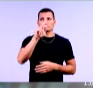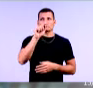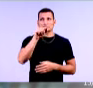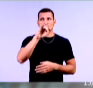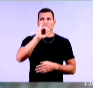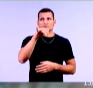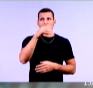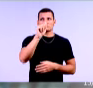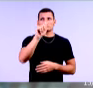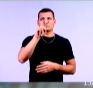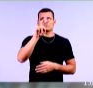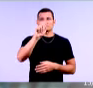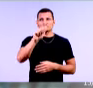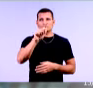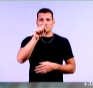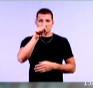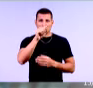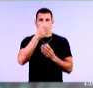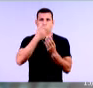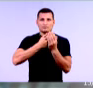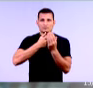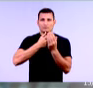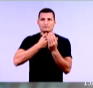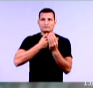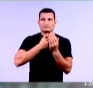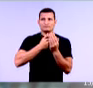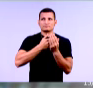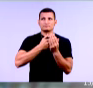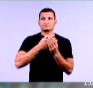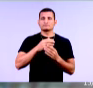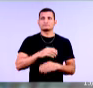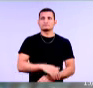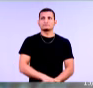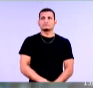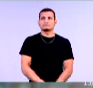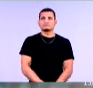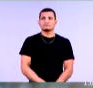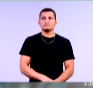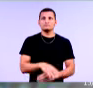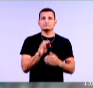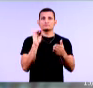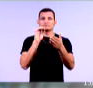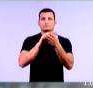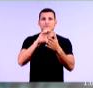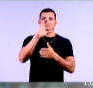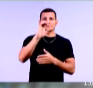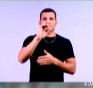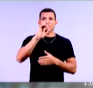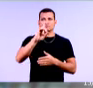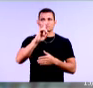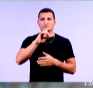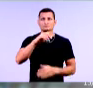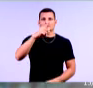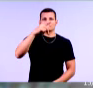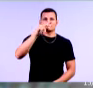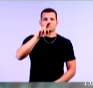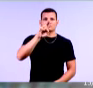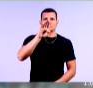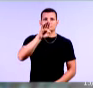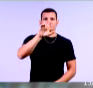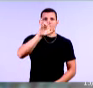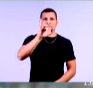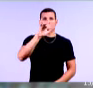Notebook.java. Então vou criar esse arquivo, tá minha aba aqui bonitinho, né? E eu vou escrever qual código? Public